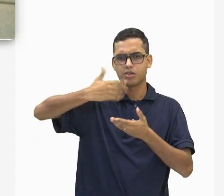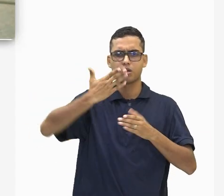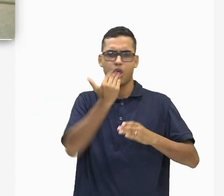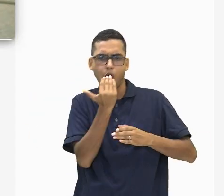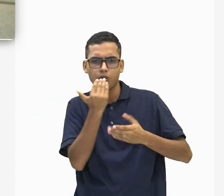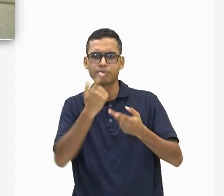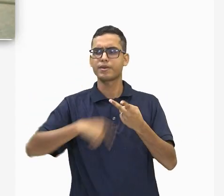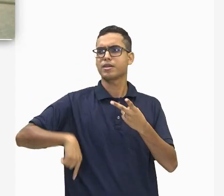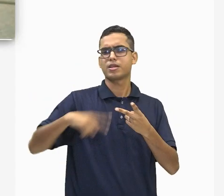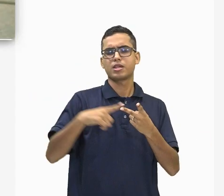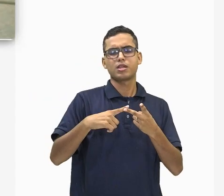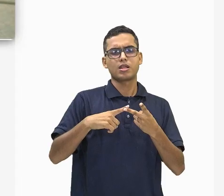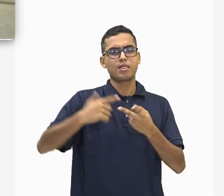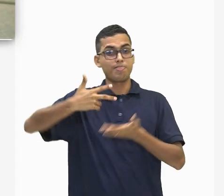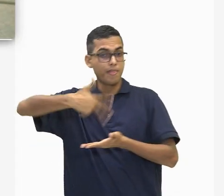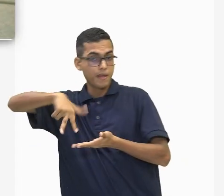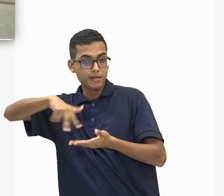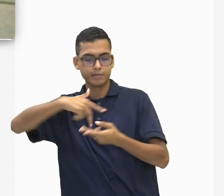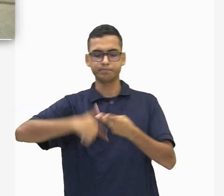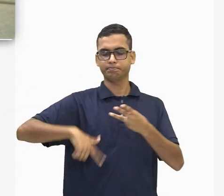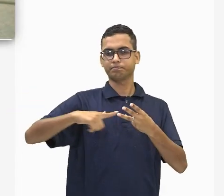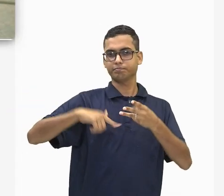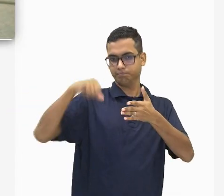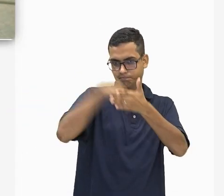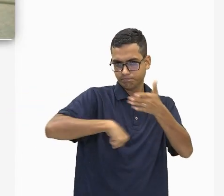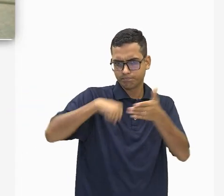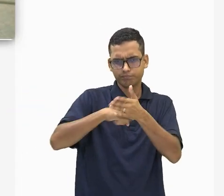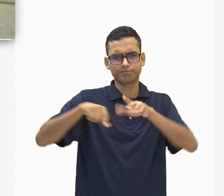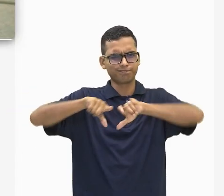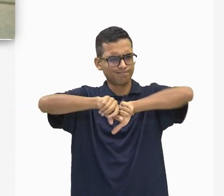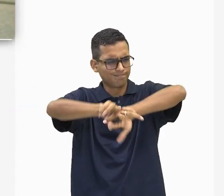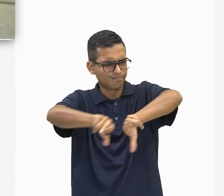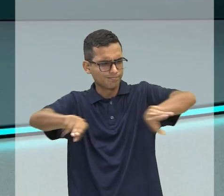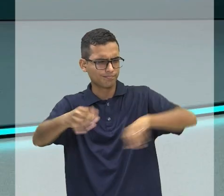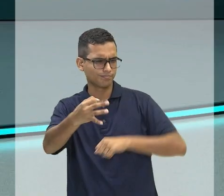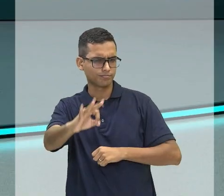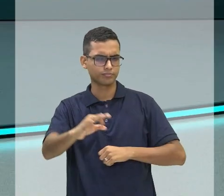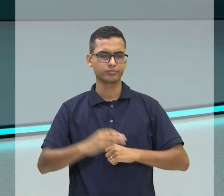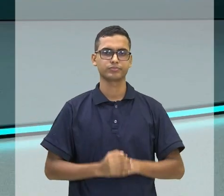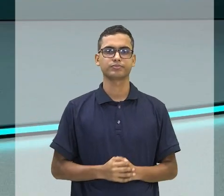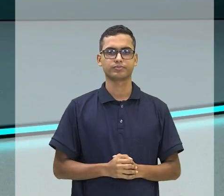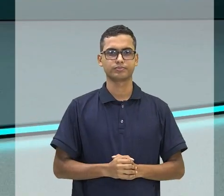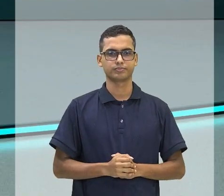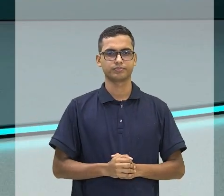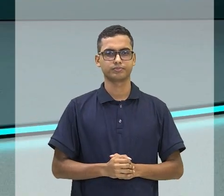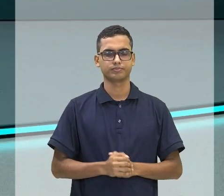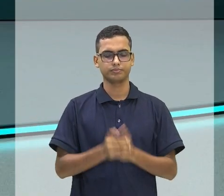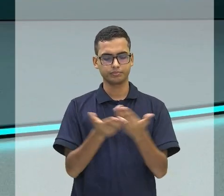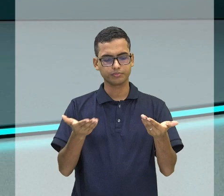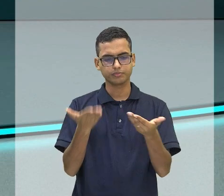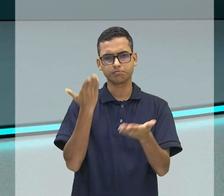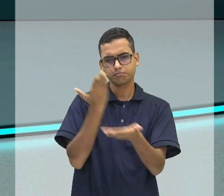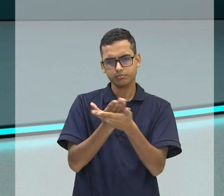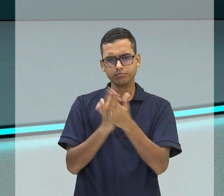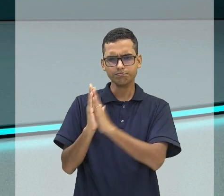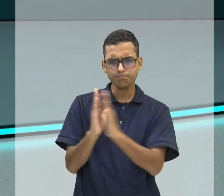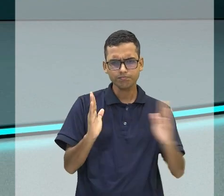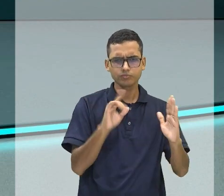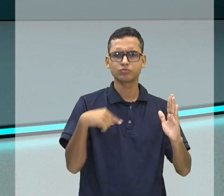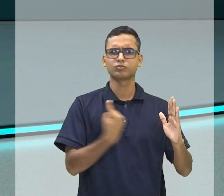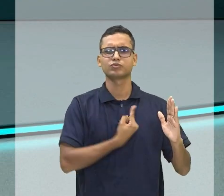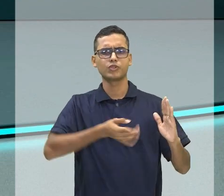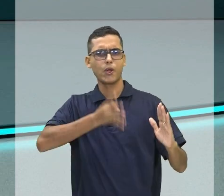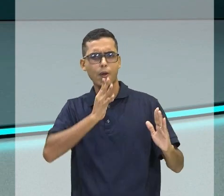nas nossas lutas, né, dentre outras manifestações. Certo? Bom, agora que a gente já conheceu ali